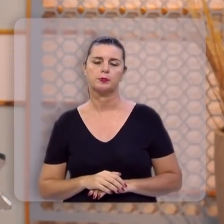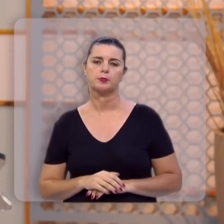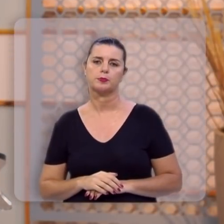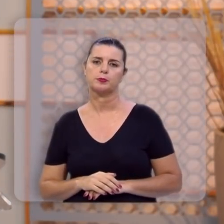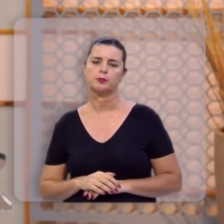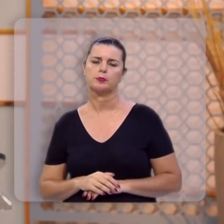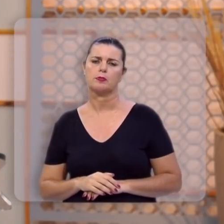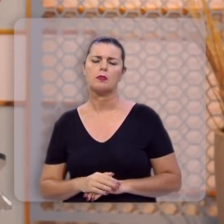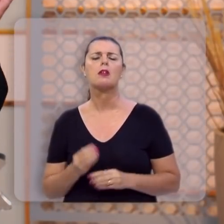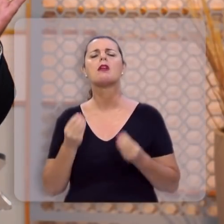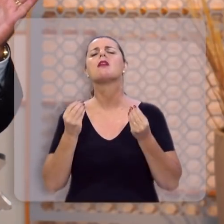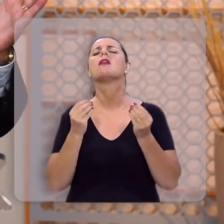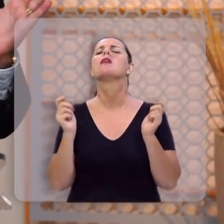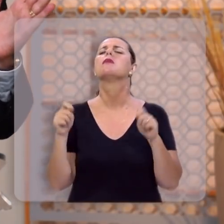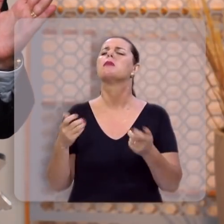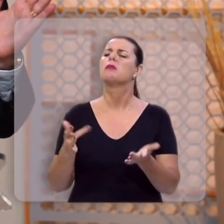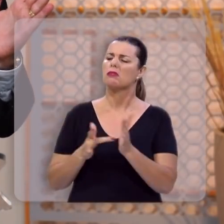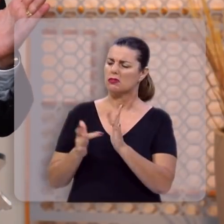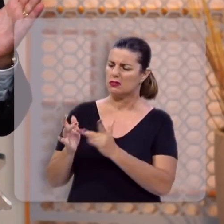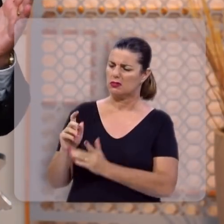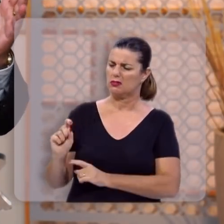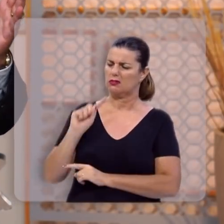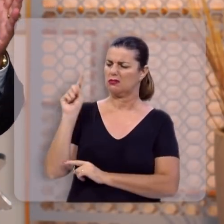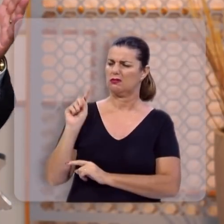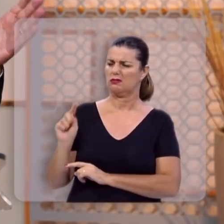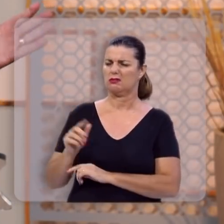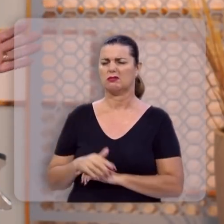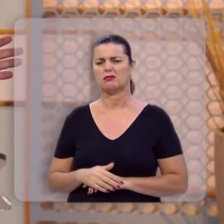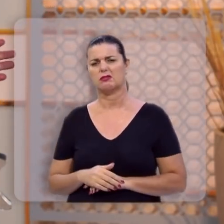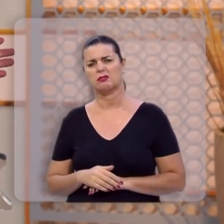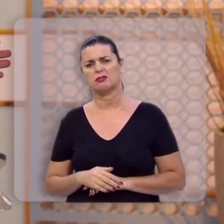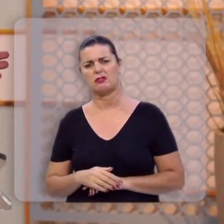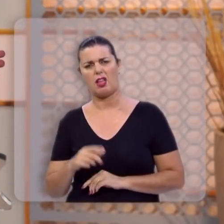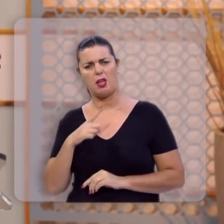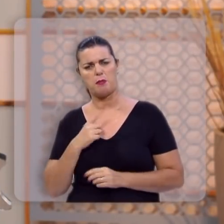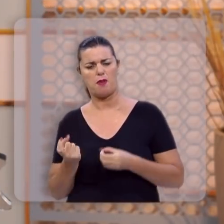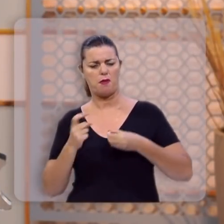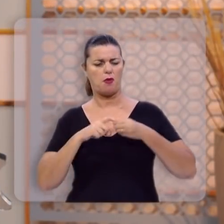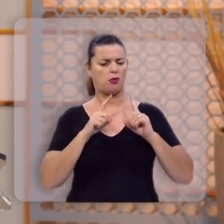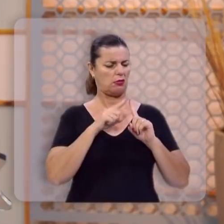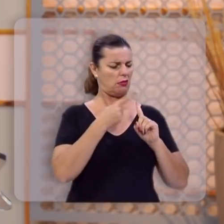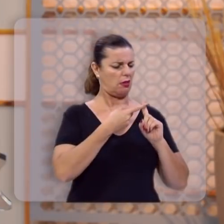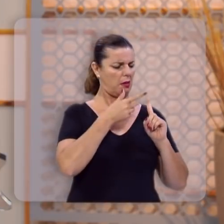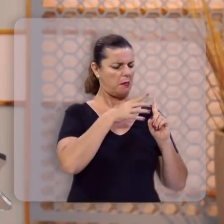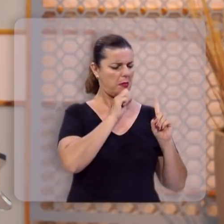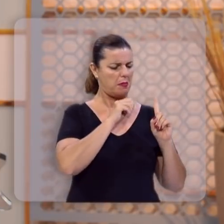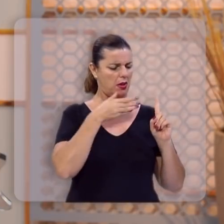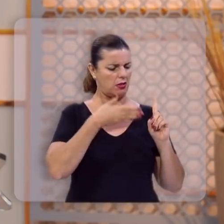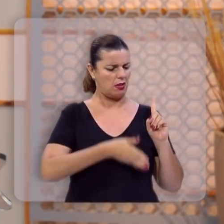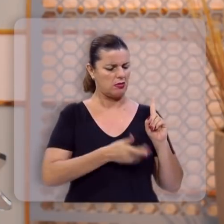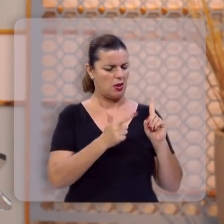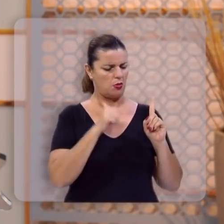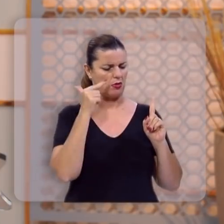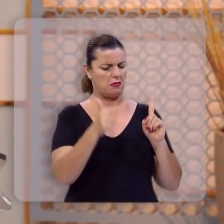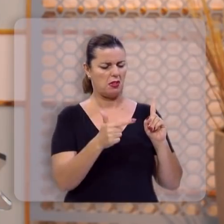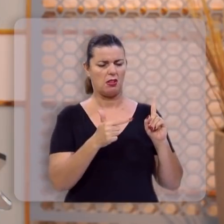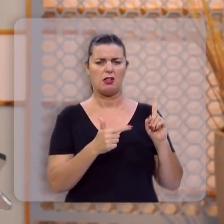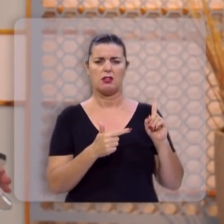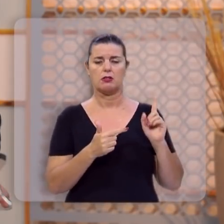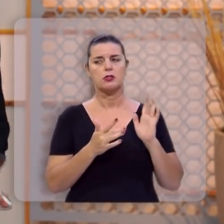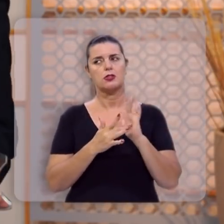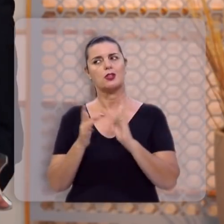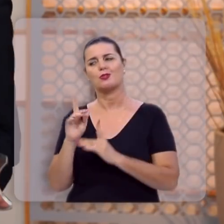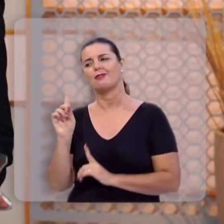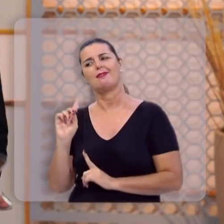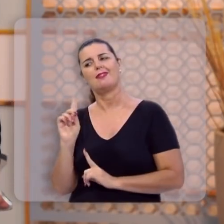Como pode ser isso, Jesus? Eu tenho que voltar para o ventre da minha mãe e nascer segunda vez? E Jesus, não.